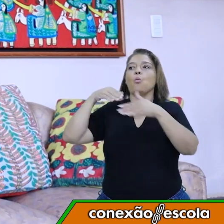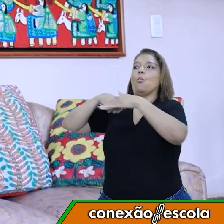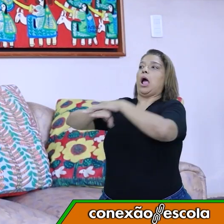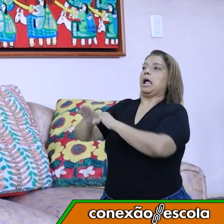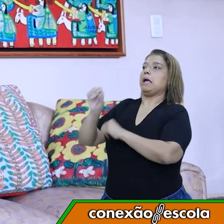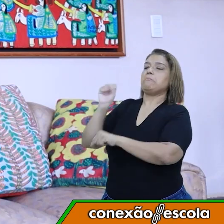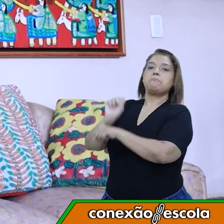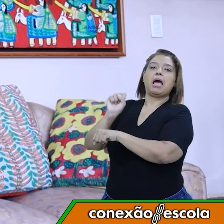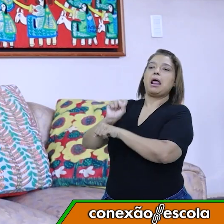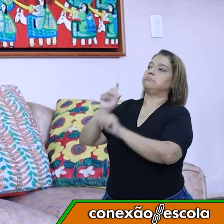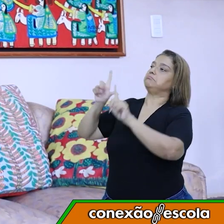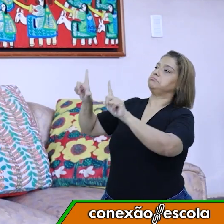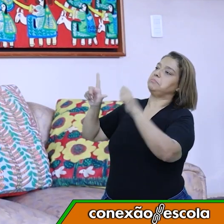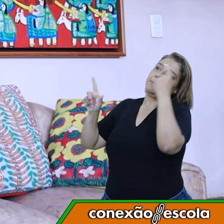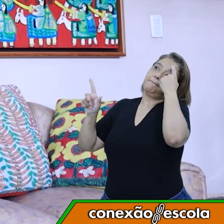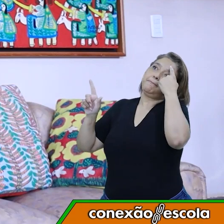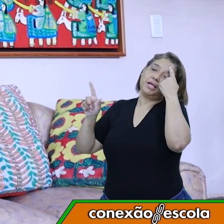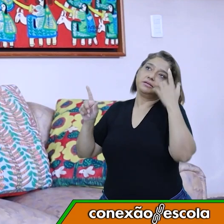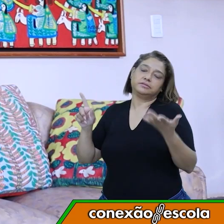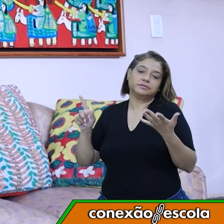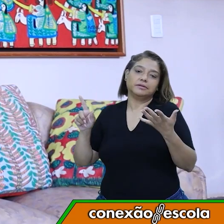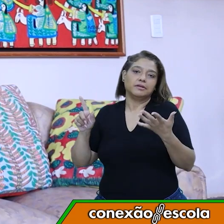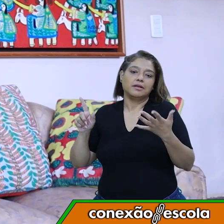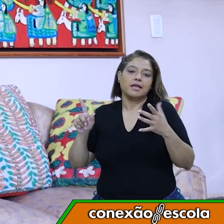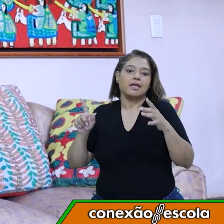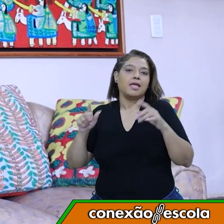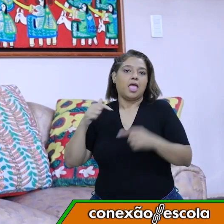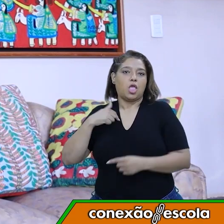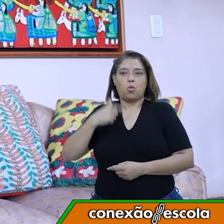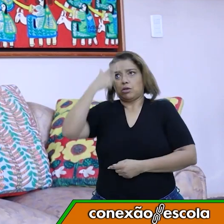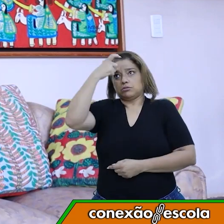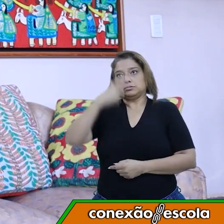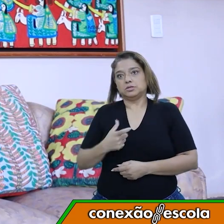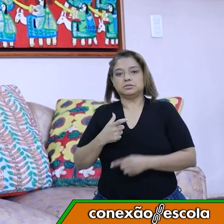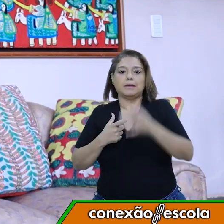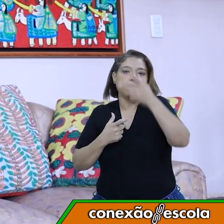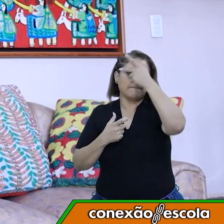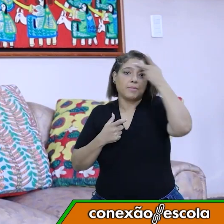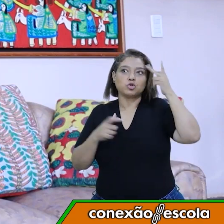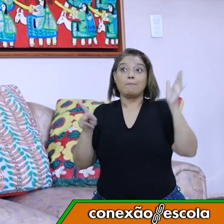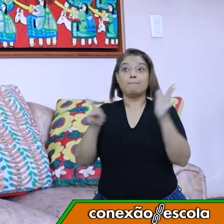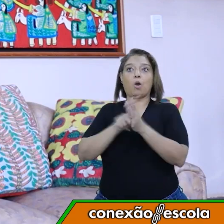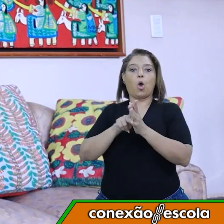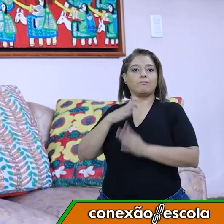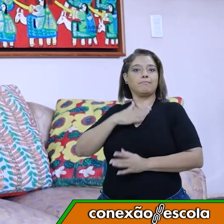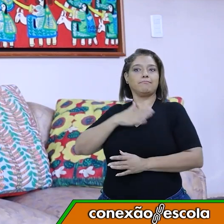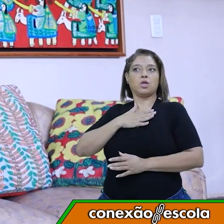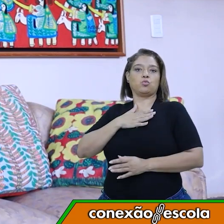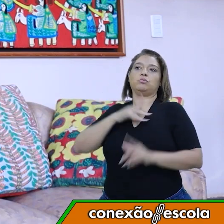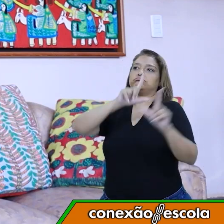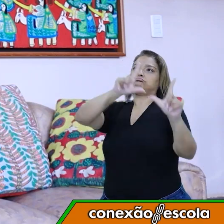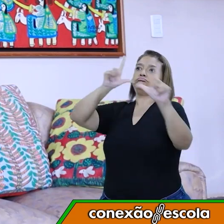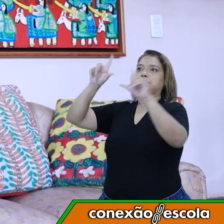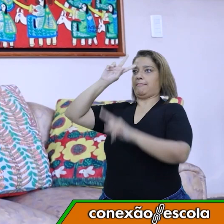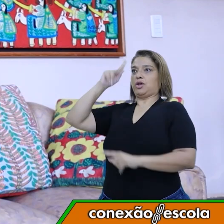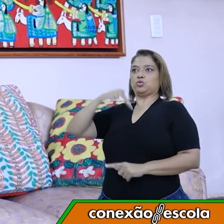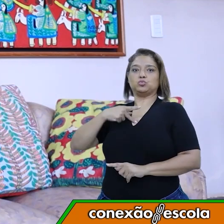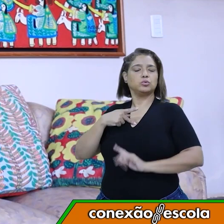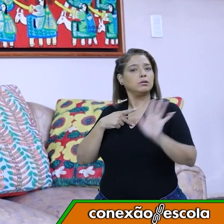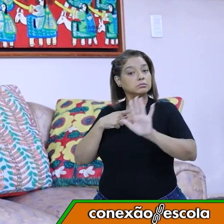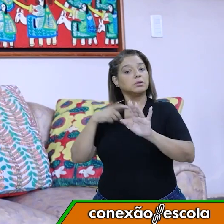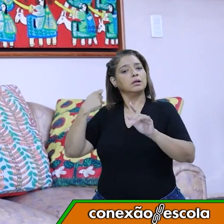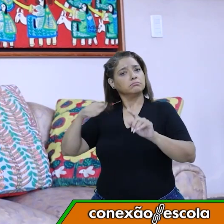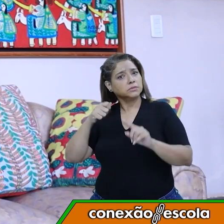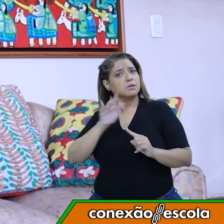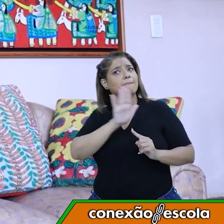achar, entendeu, que ele é uma pessoa só dele, não. O artista tem que ser popular, tem que ser do povão.